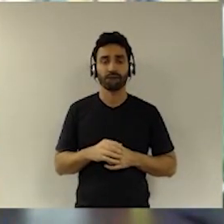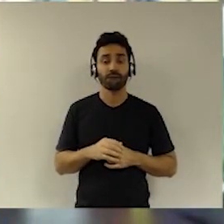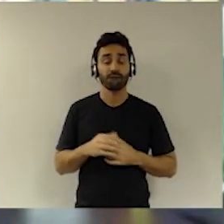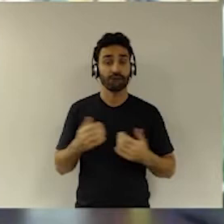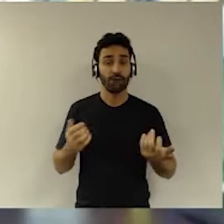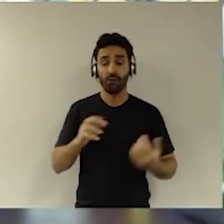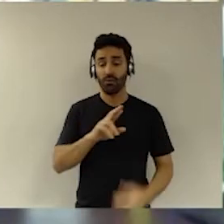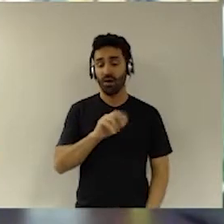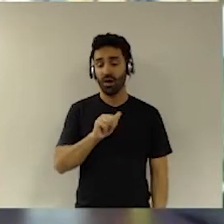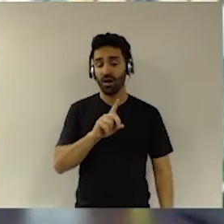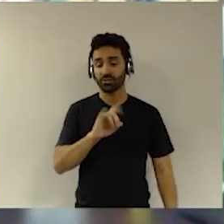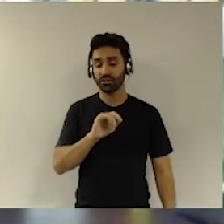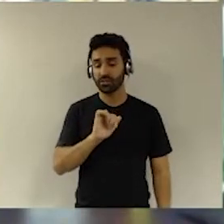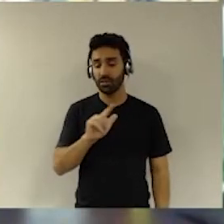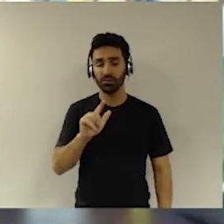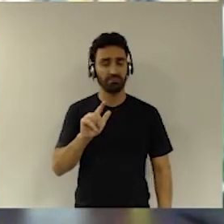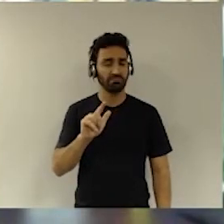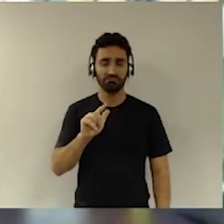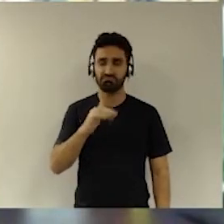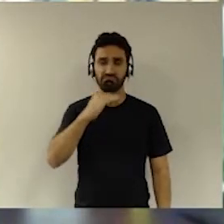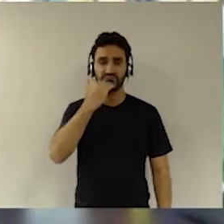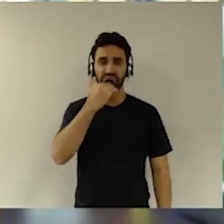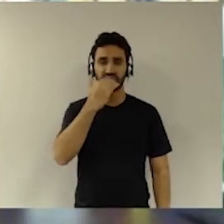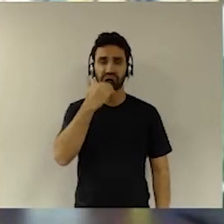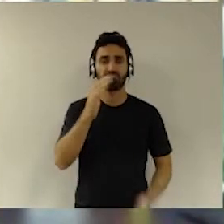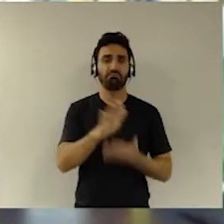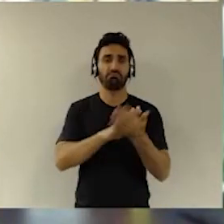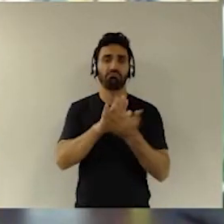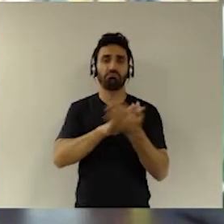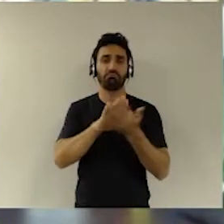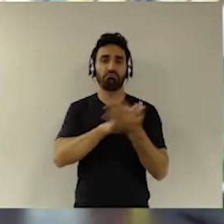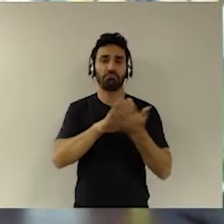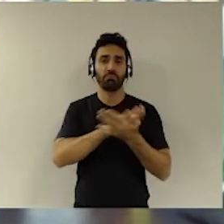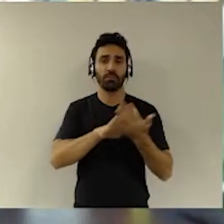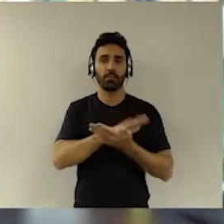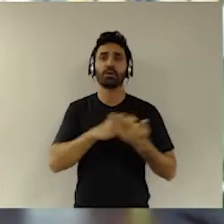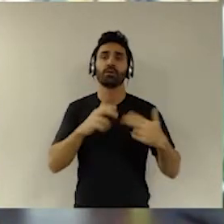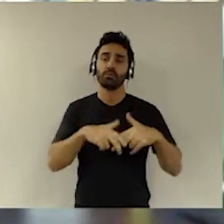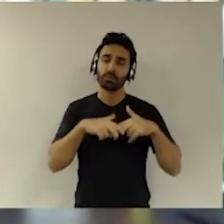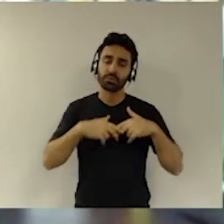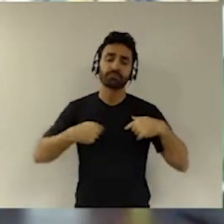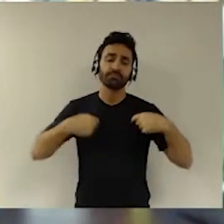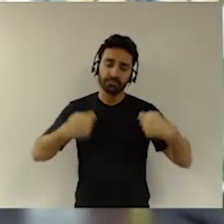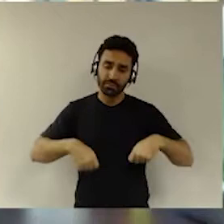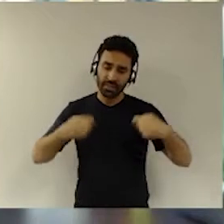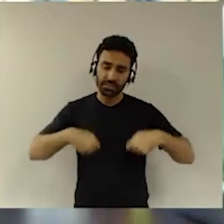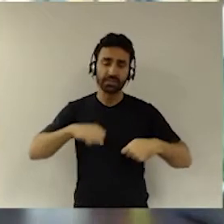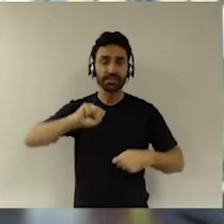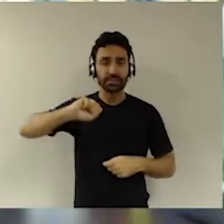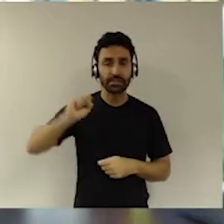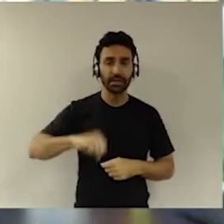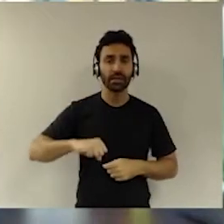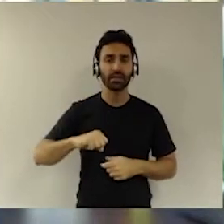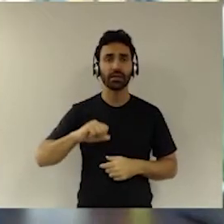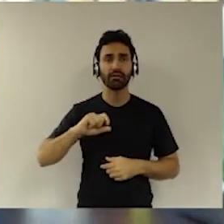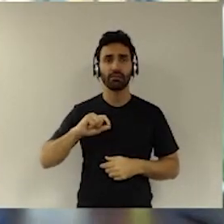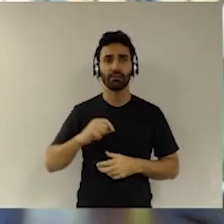radicalismo não ajuda em momento algum. É necessário, muito necessário,